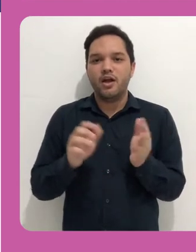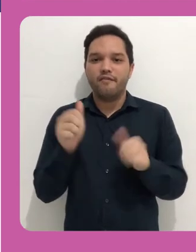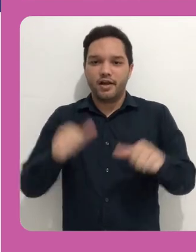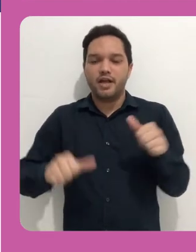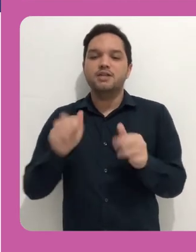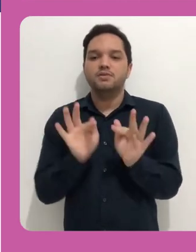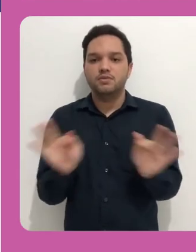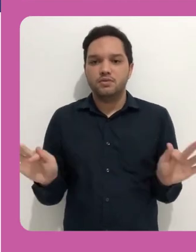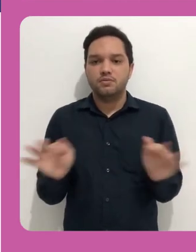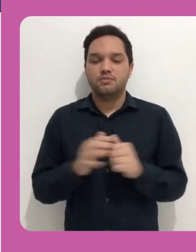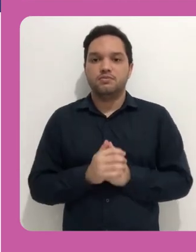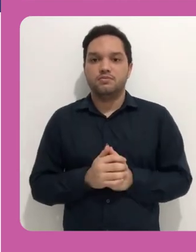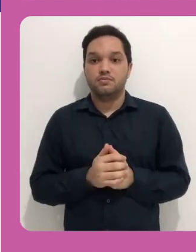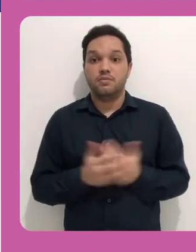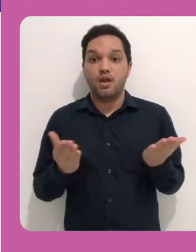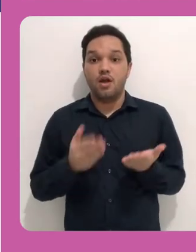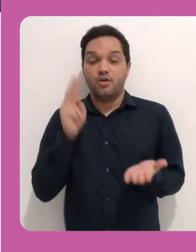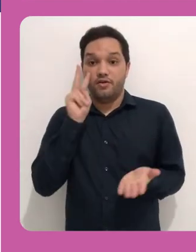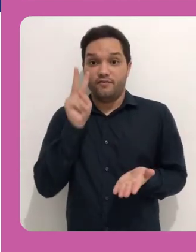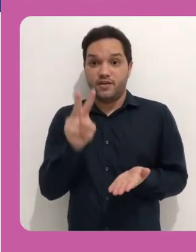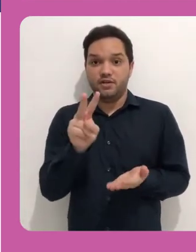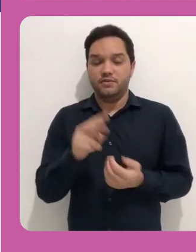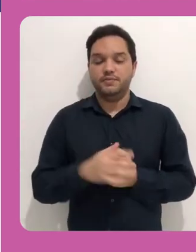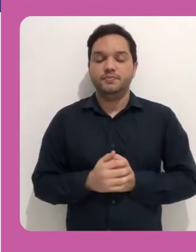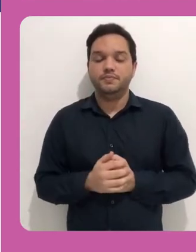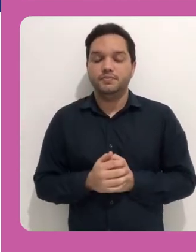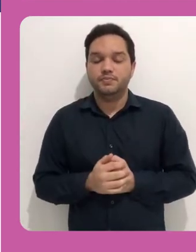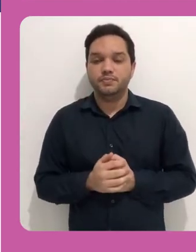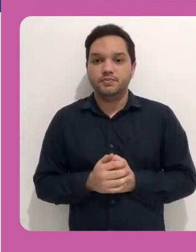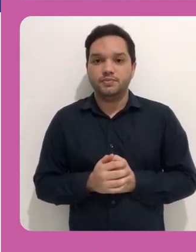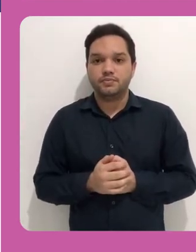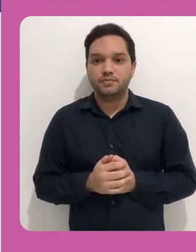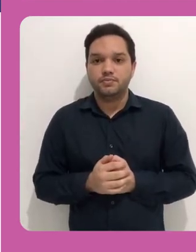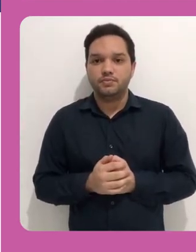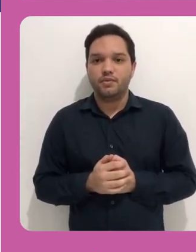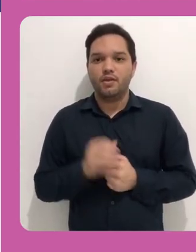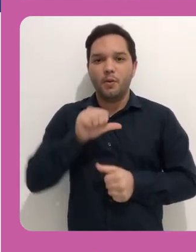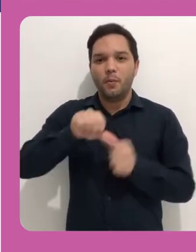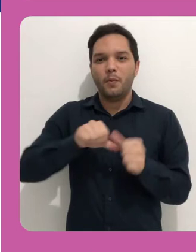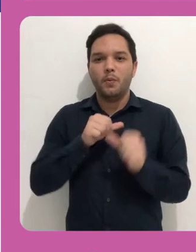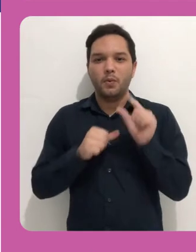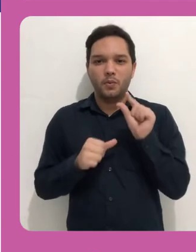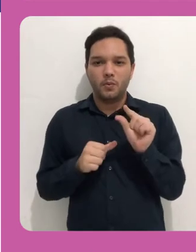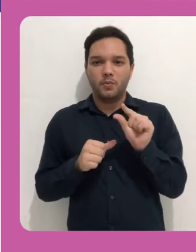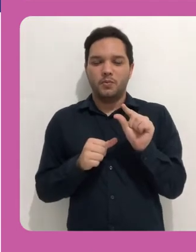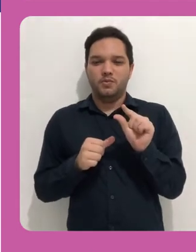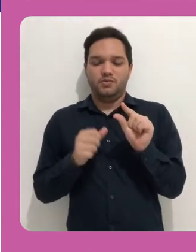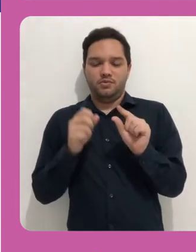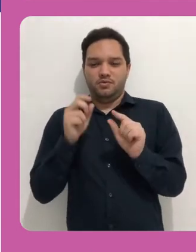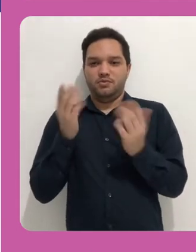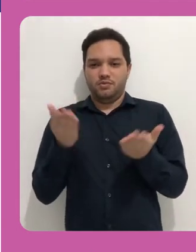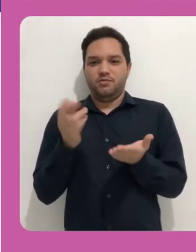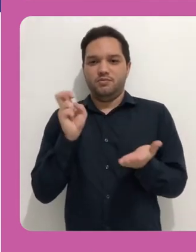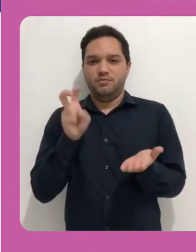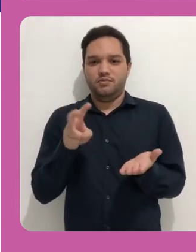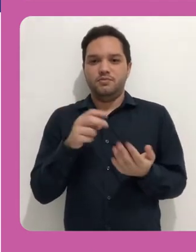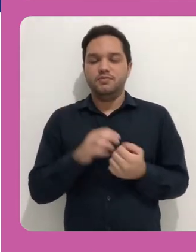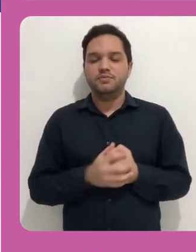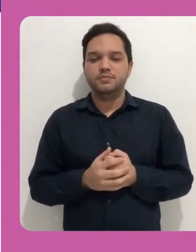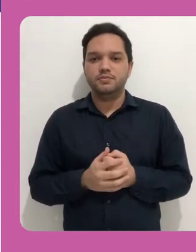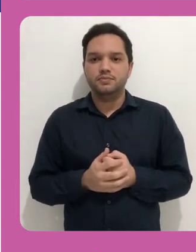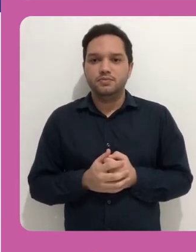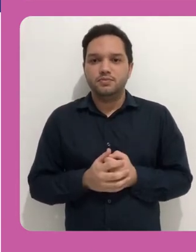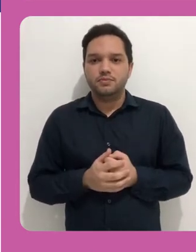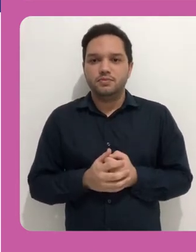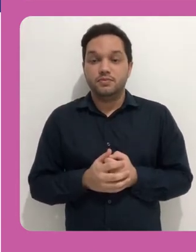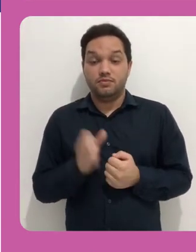agora. Bom, já muda um pouquinho o sumário de avaliação para a gente. Se clicarmos aqui no Ver e Avaliar